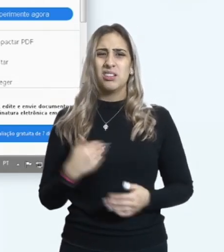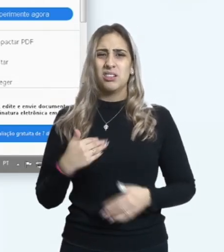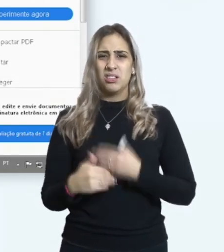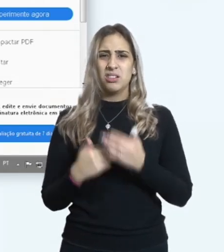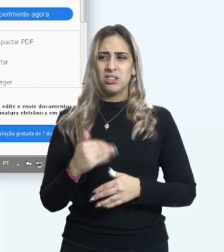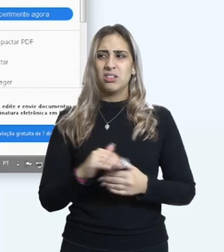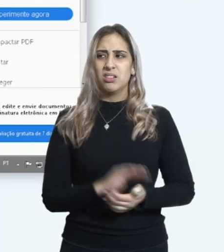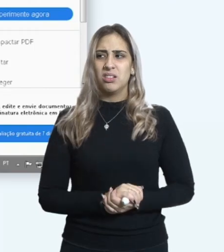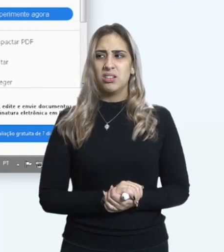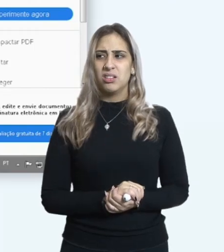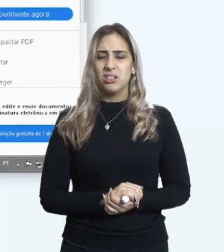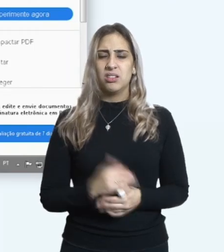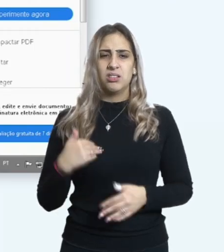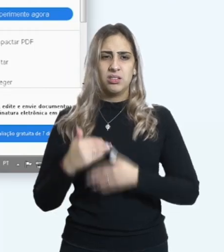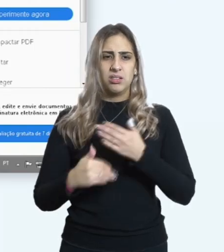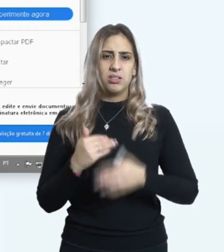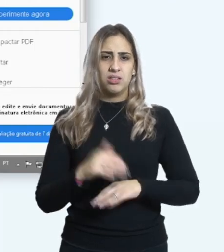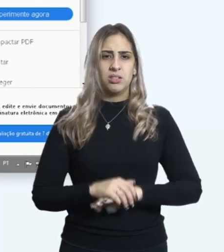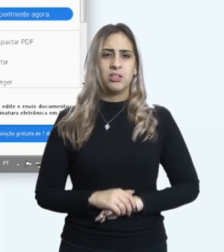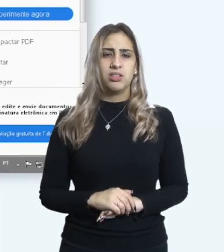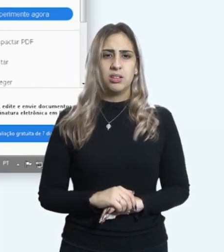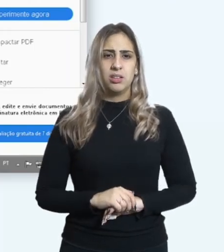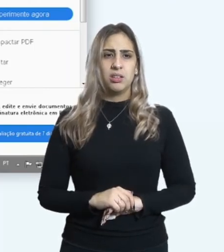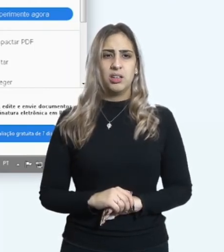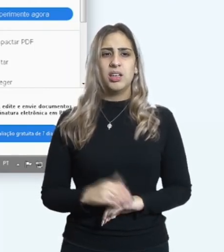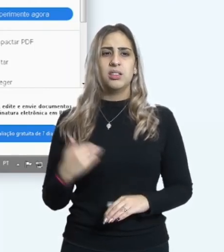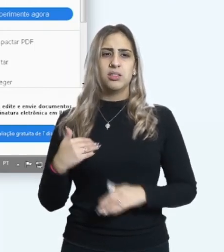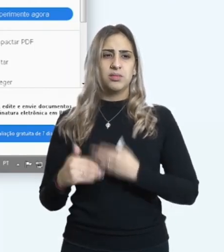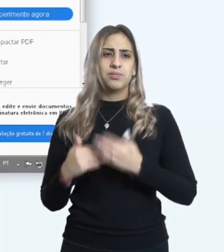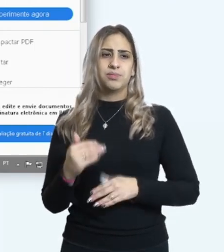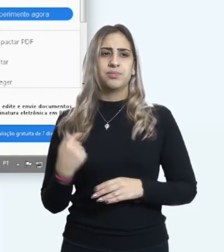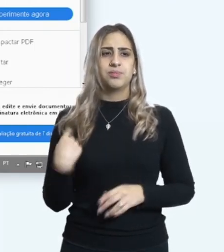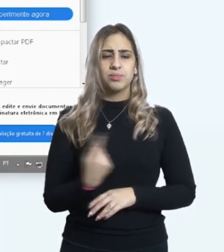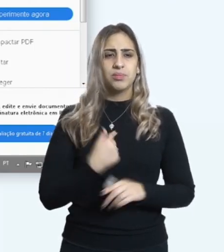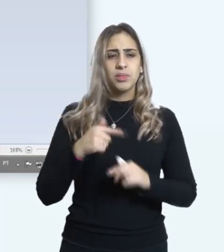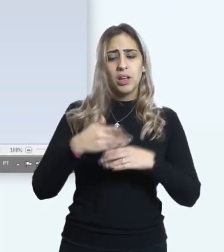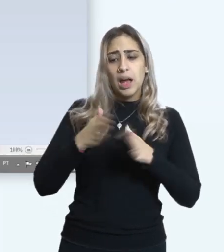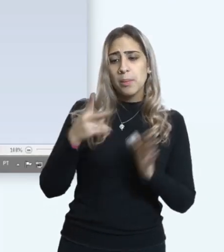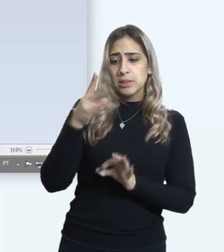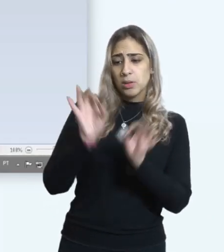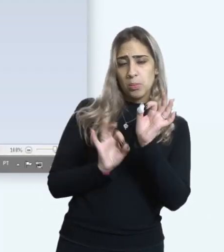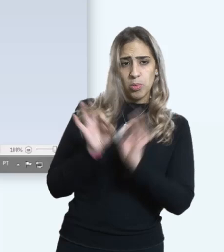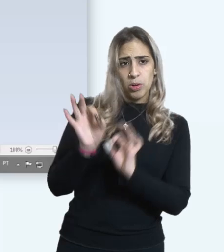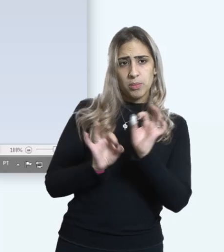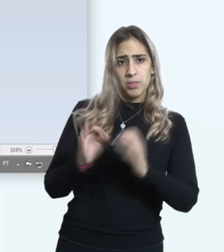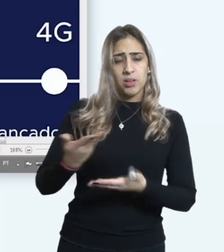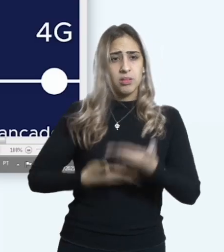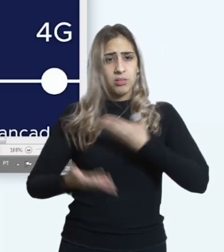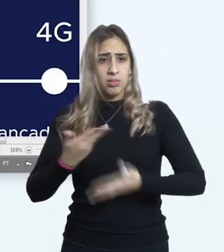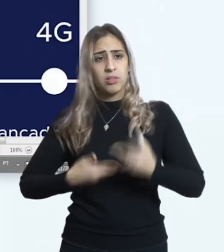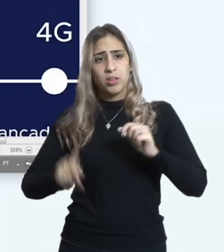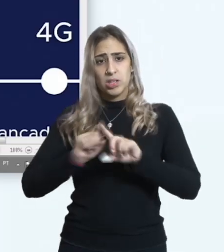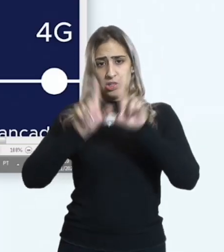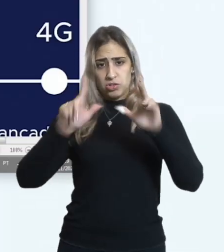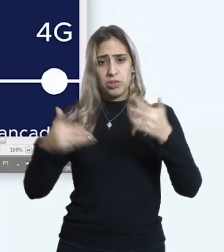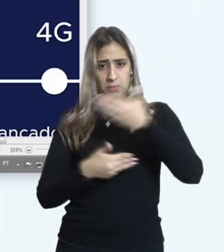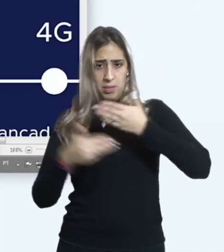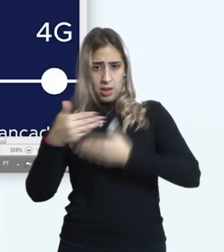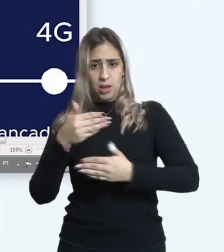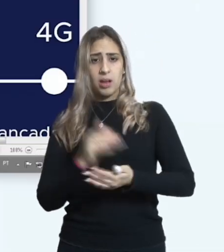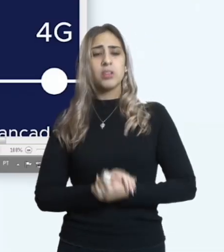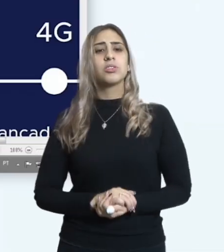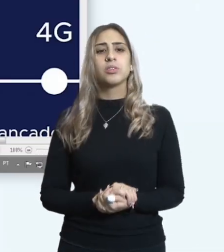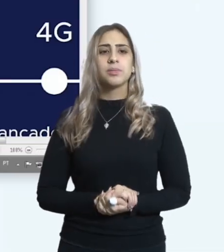Chegou nela, selecionou, Ctrl C, abre o seu programa de tratamento de imagem, no meu caso eu uso o